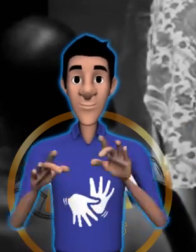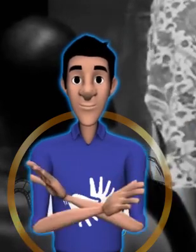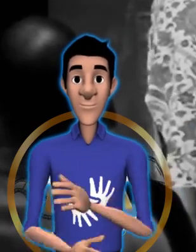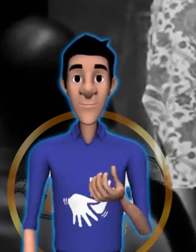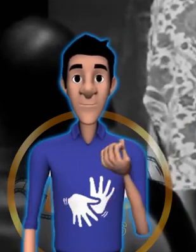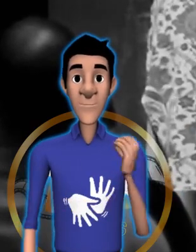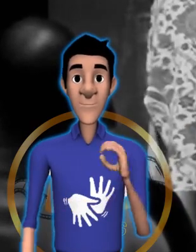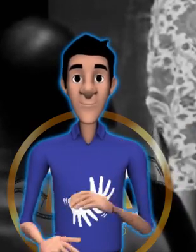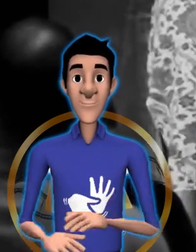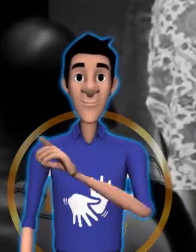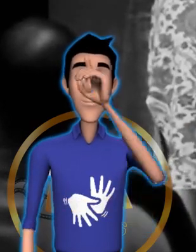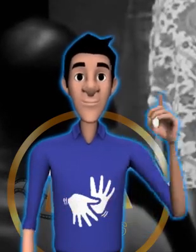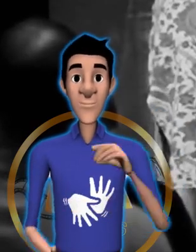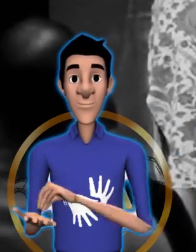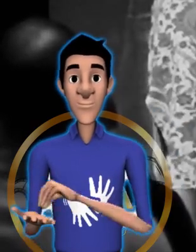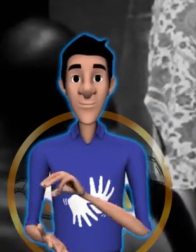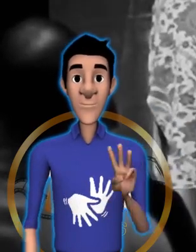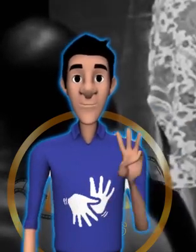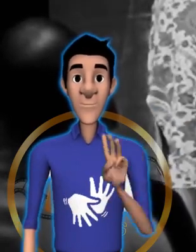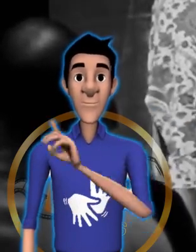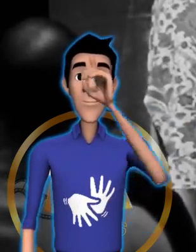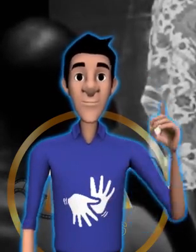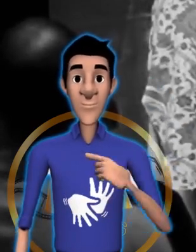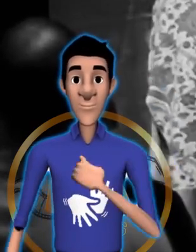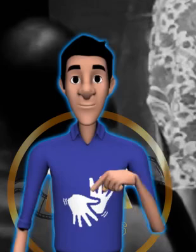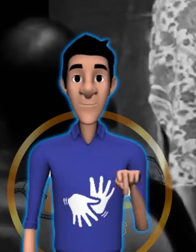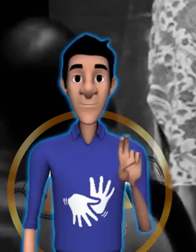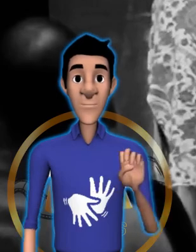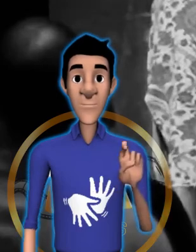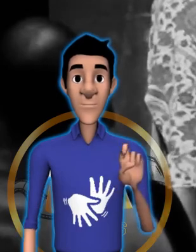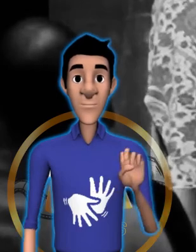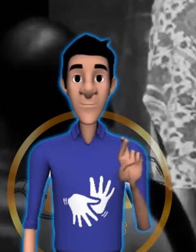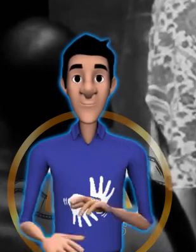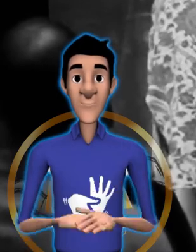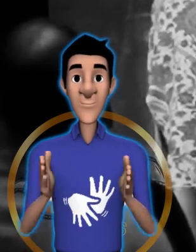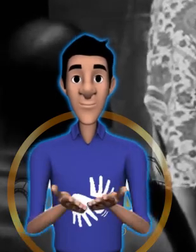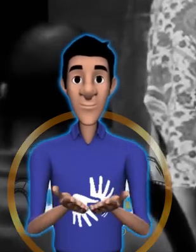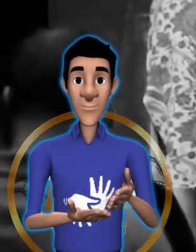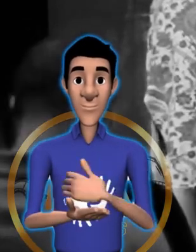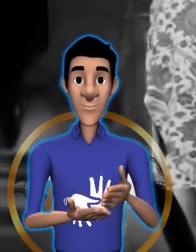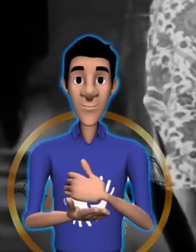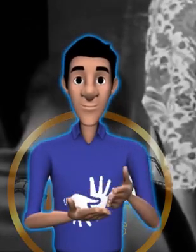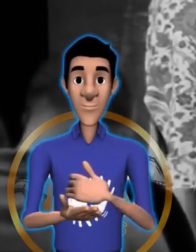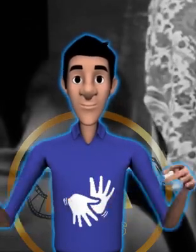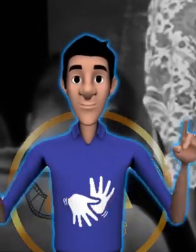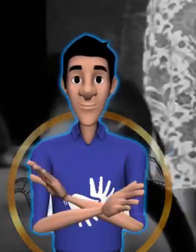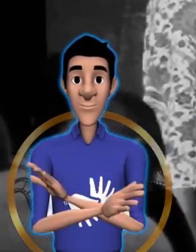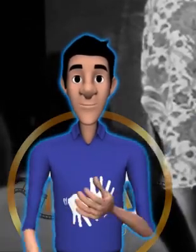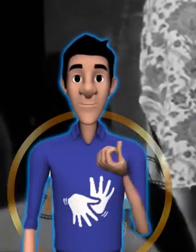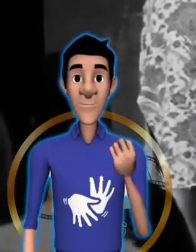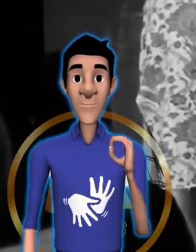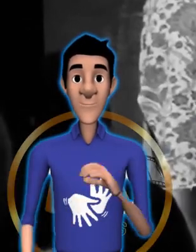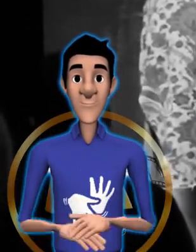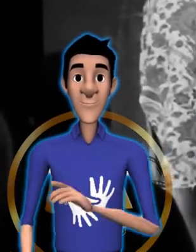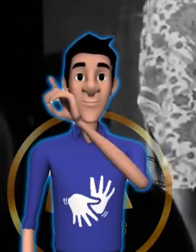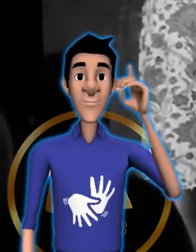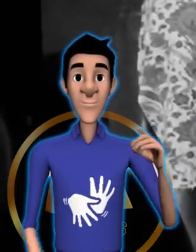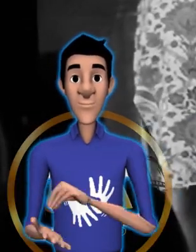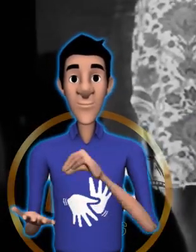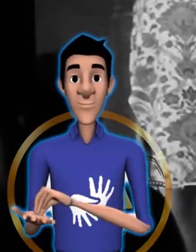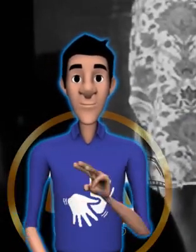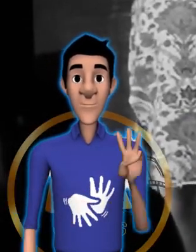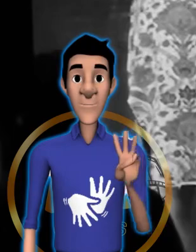todos os dias em tudo que eu faço. Uau. E que a minha filha, minha família, minha vida e as pessoas que estão ao meu redor e as mães que